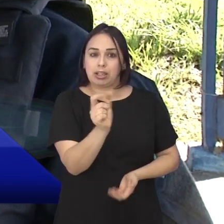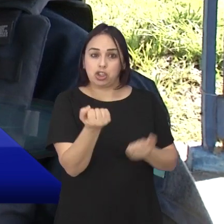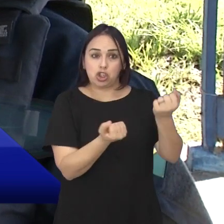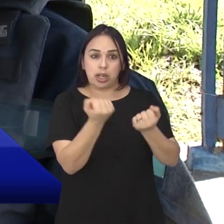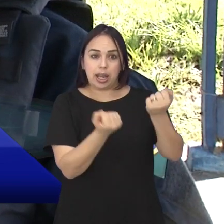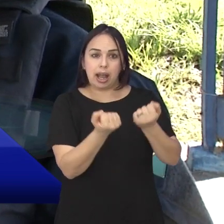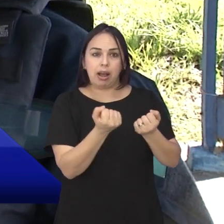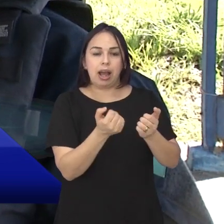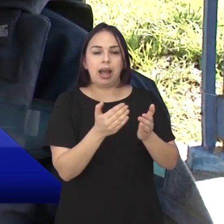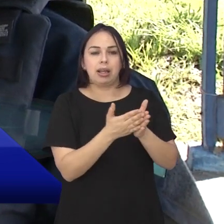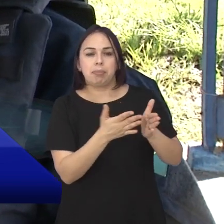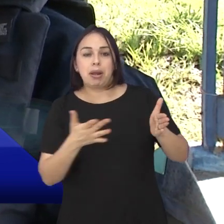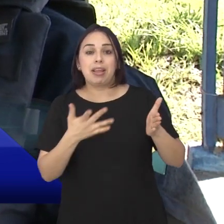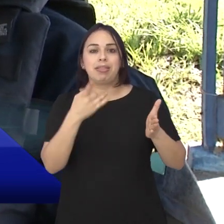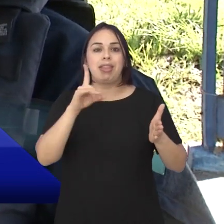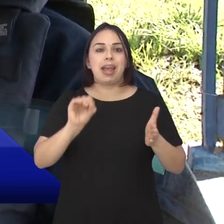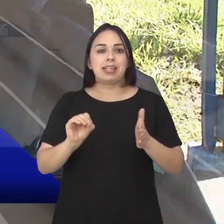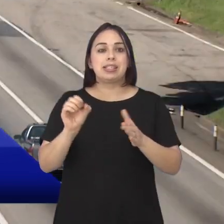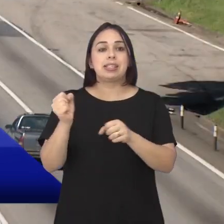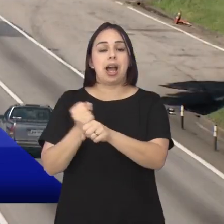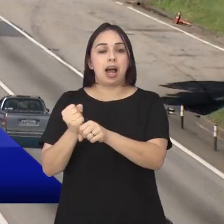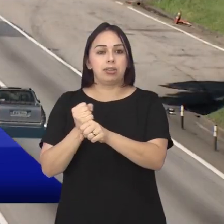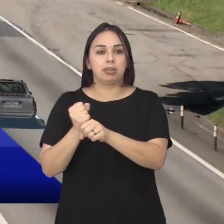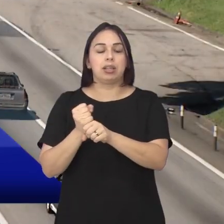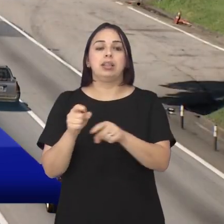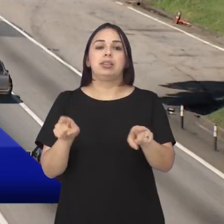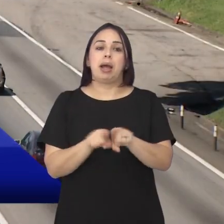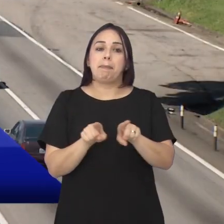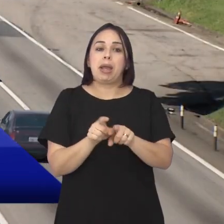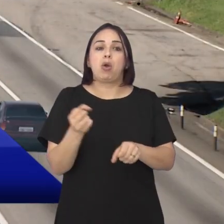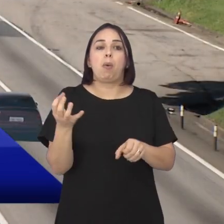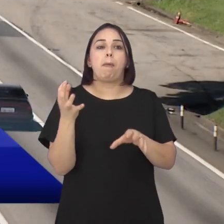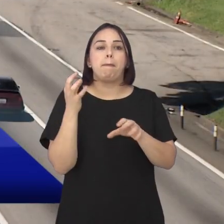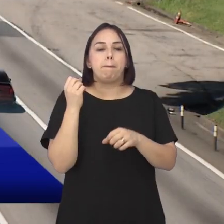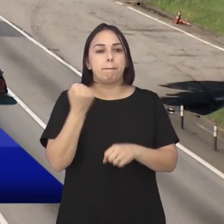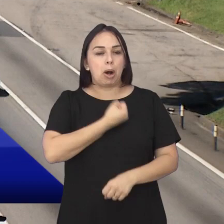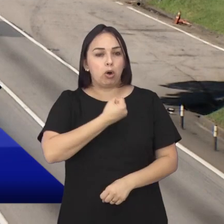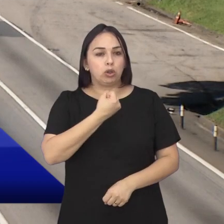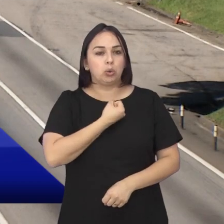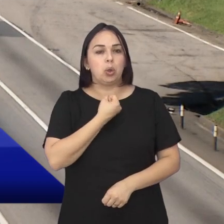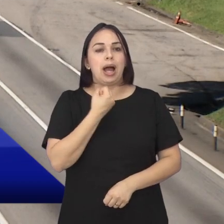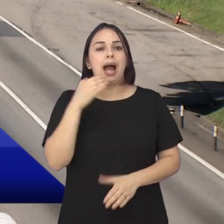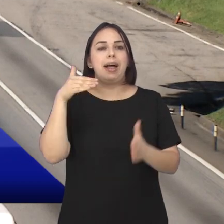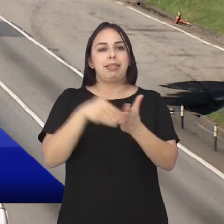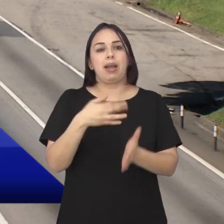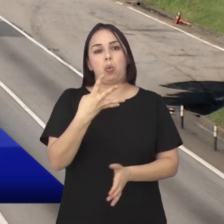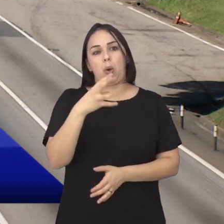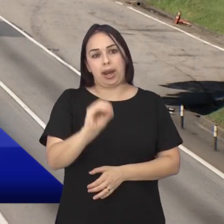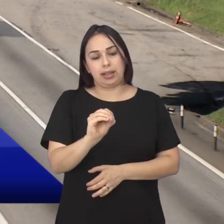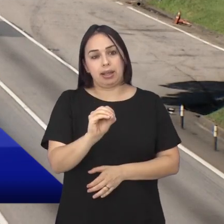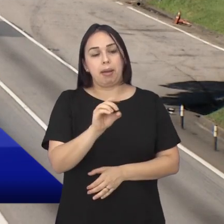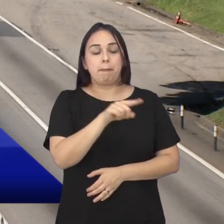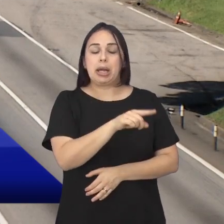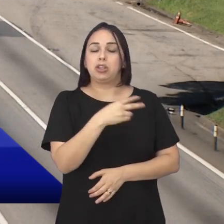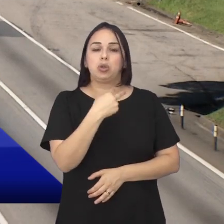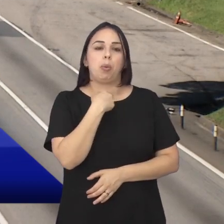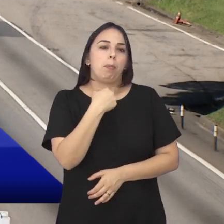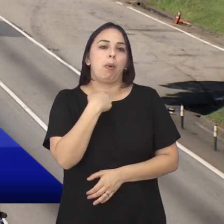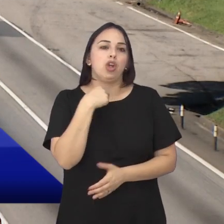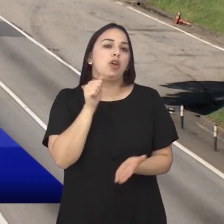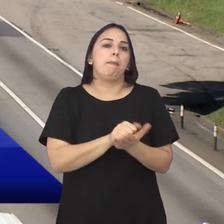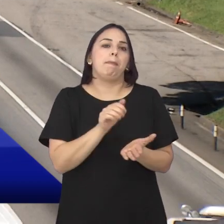Assim como também a pontuação que chega a 40 pontos. Mas ele não pode ter nenhuma